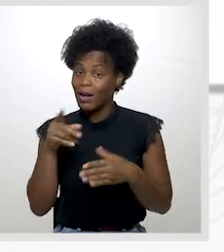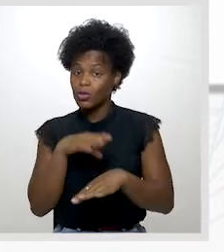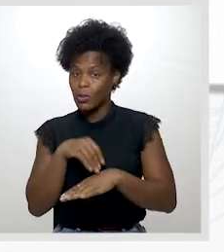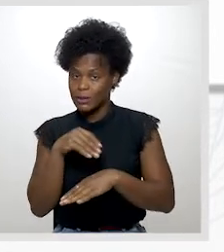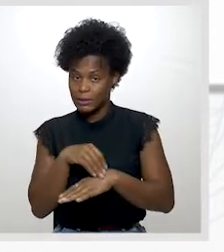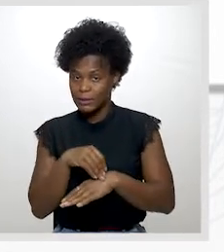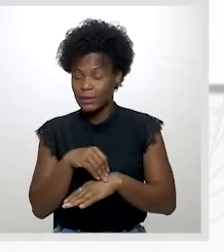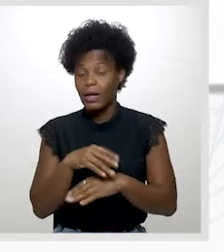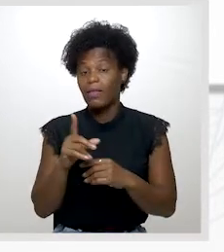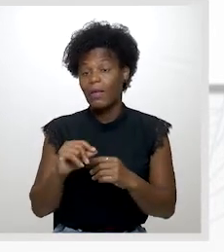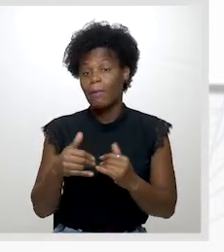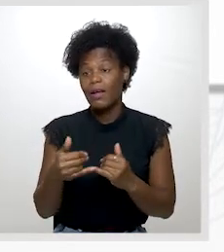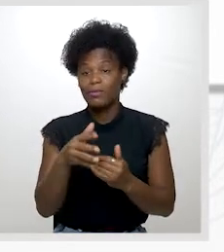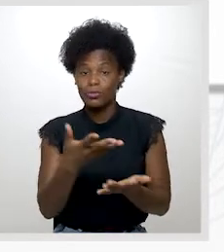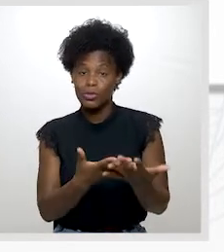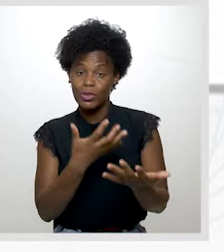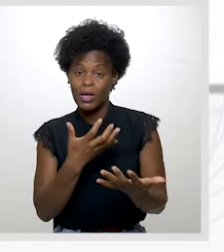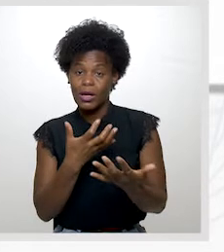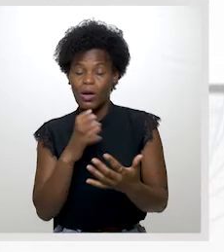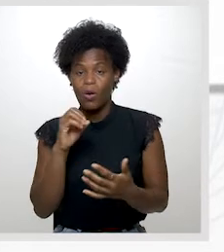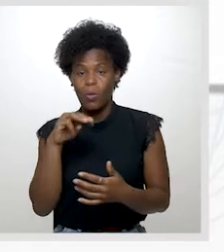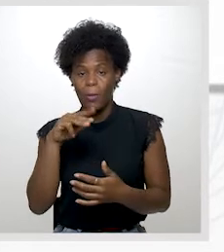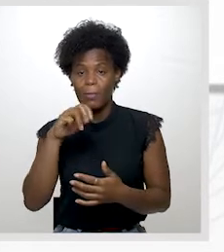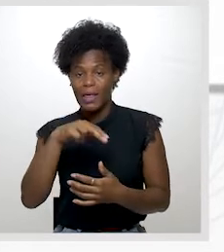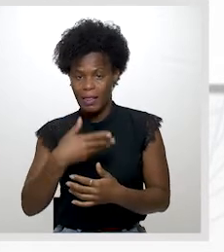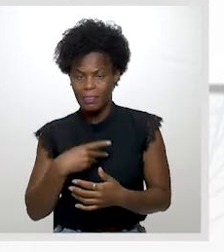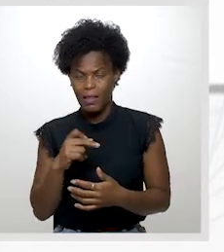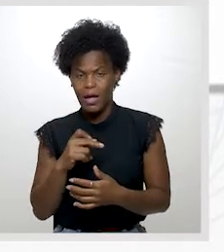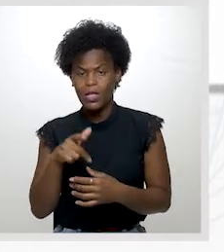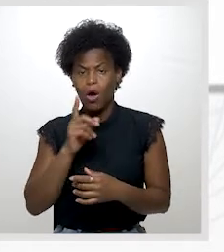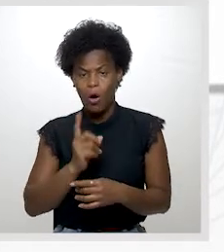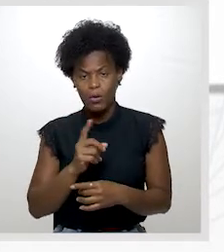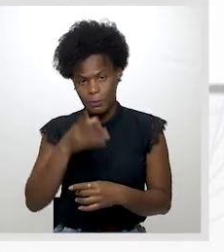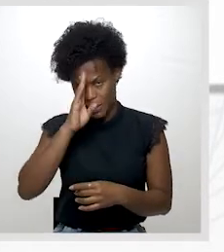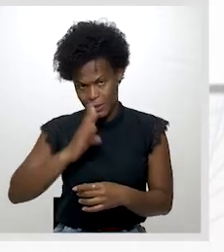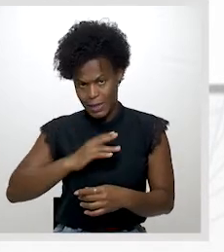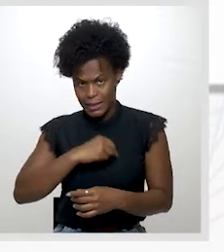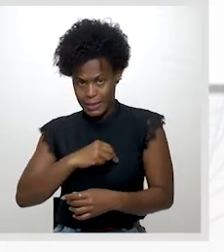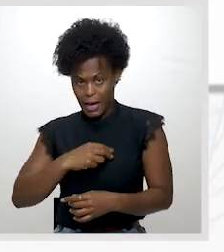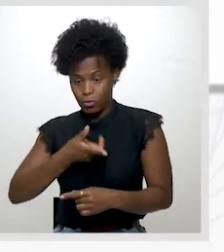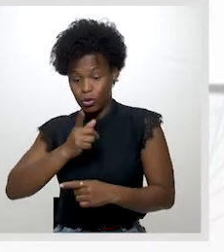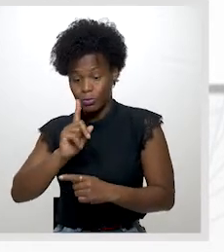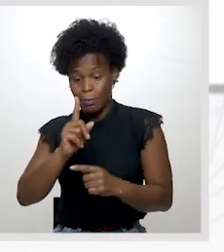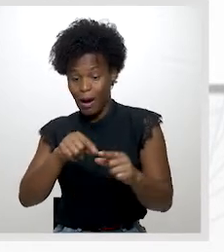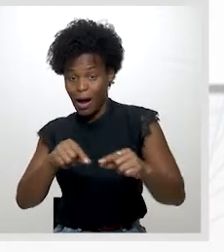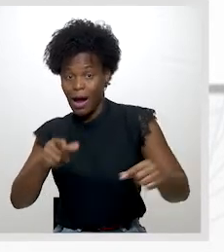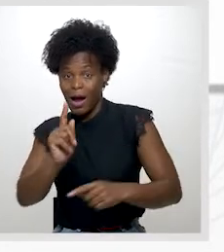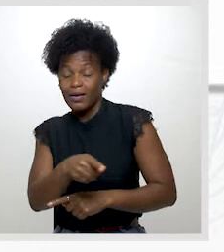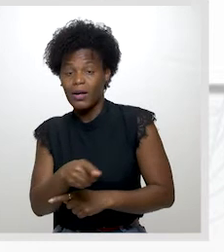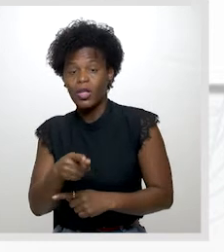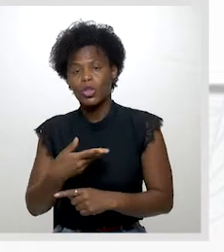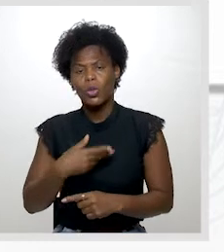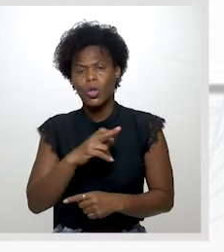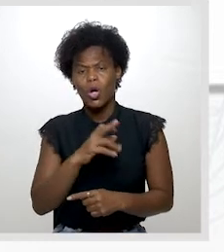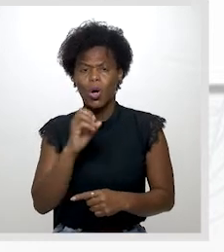Suécia. Ainda foi distinguido com a Comenda da Ordem Militar de Santiago da Espada e foi doutoramento honoris